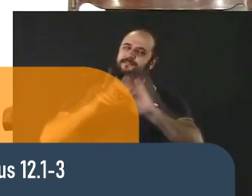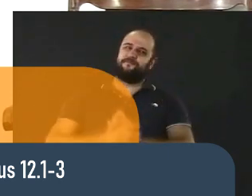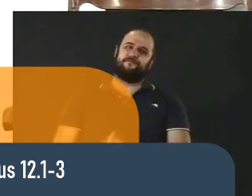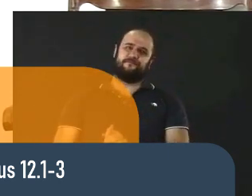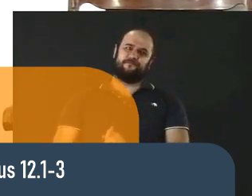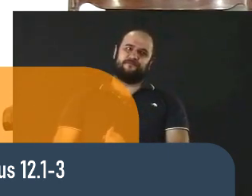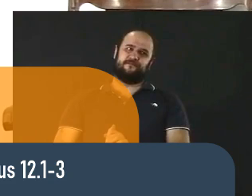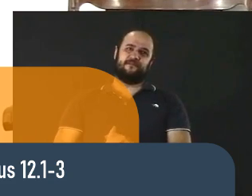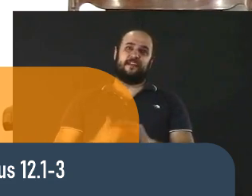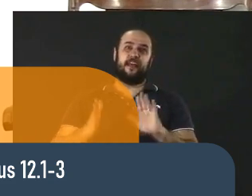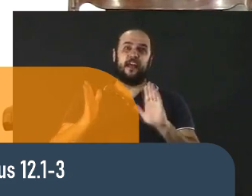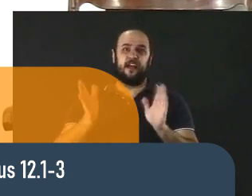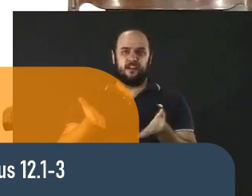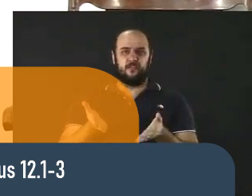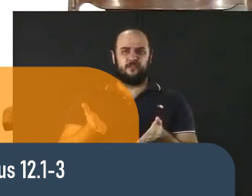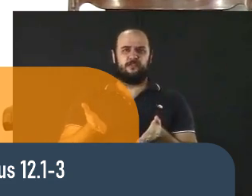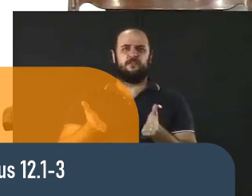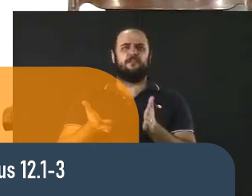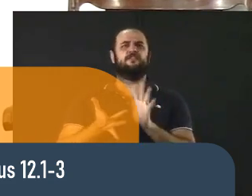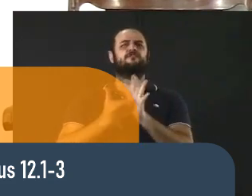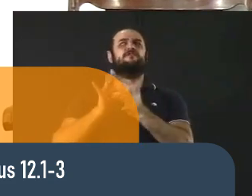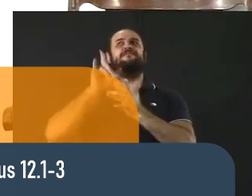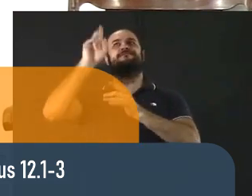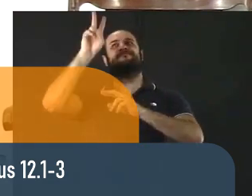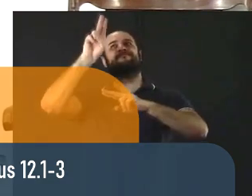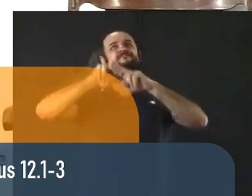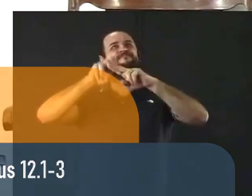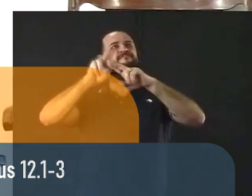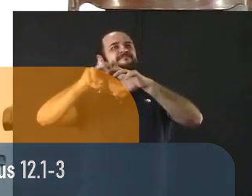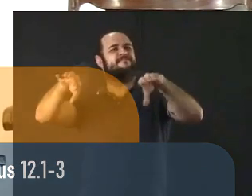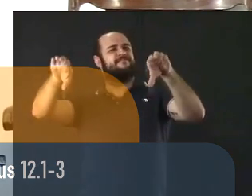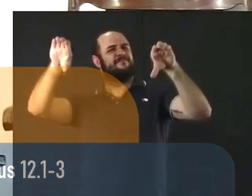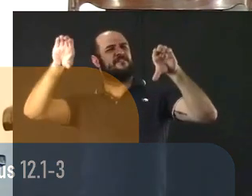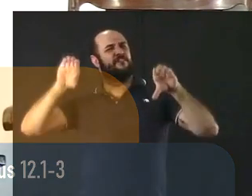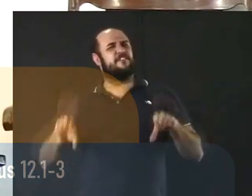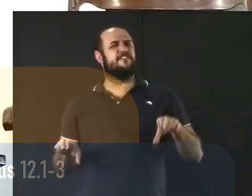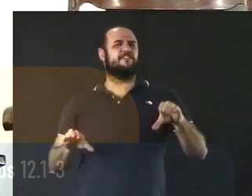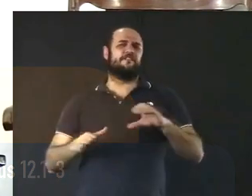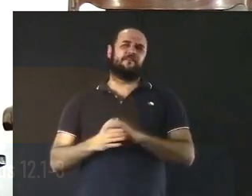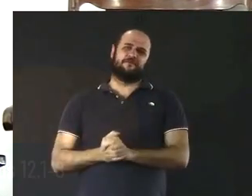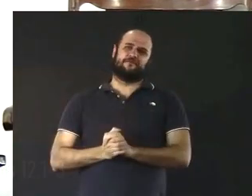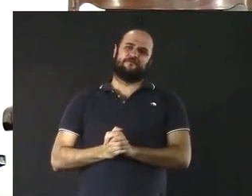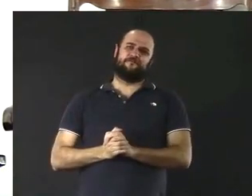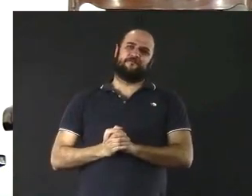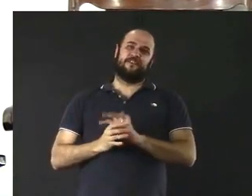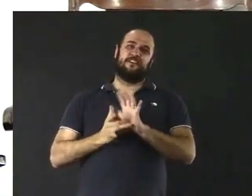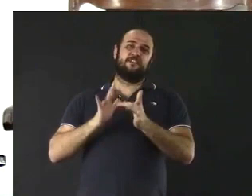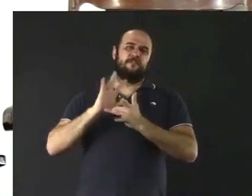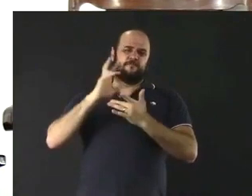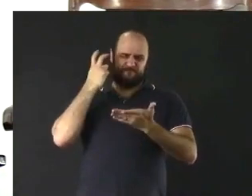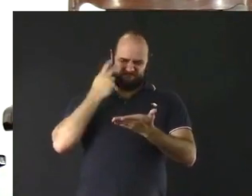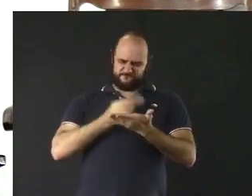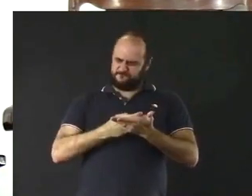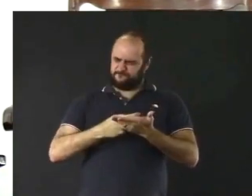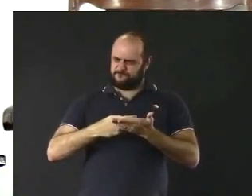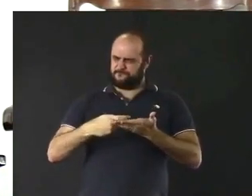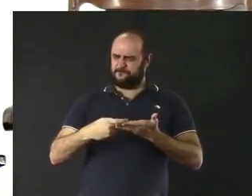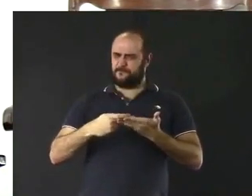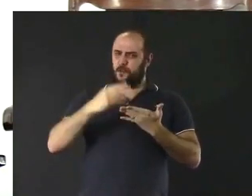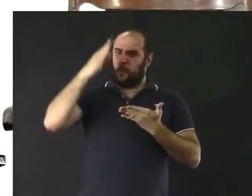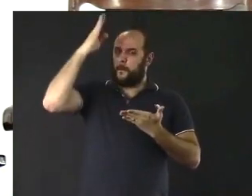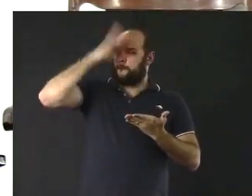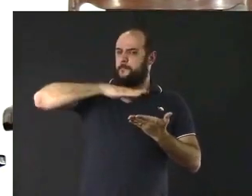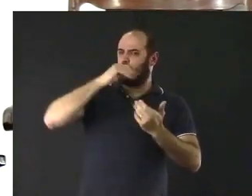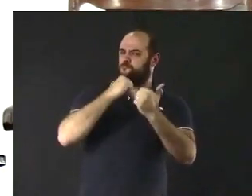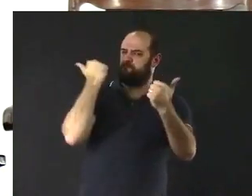que agora ele está assentado à destra do trono de Deus. Cristo se humilhou, se fez maldição para morrer